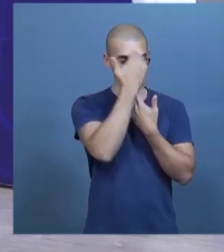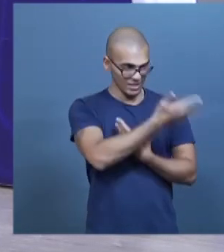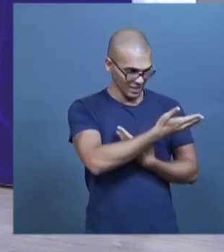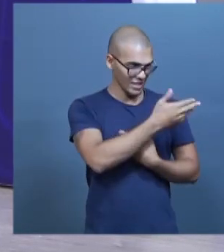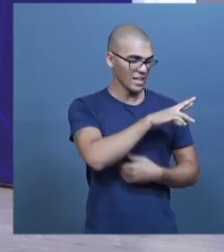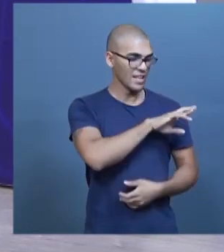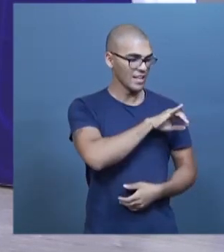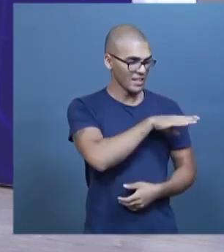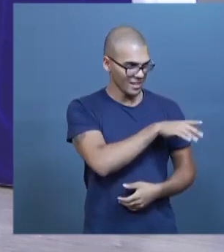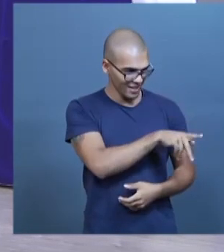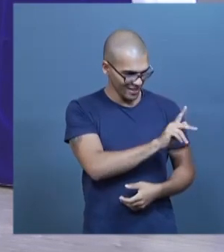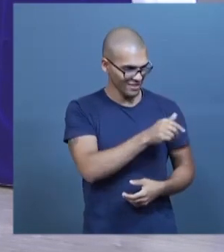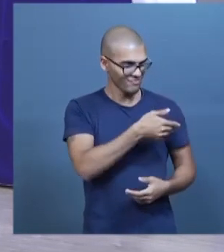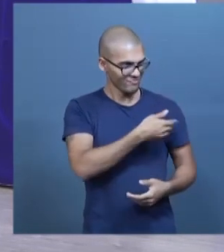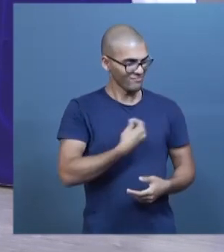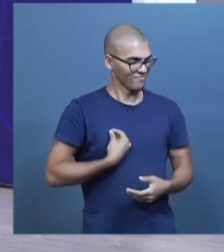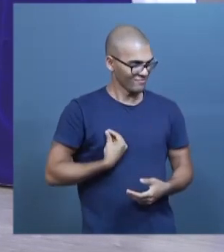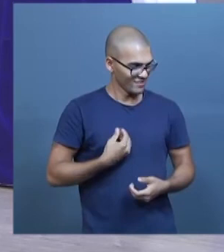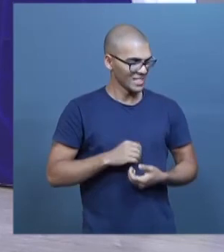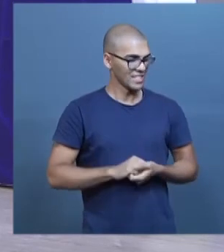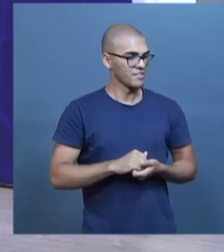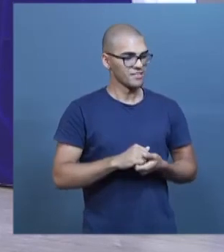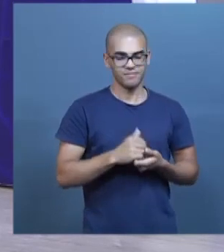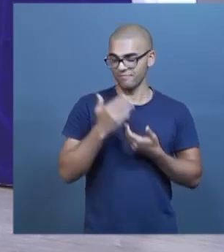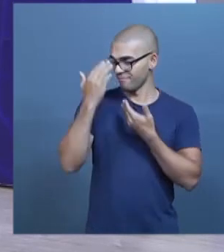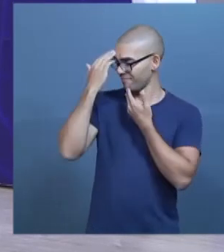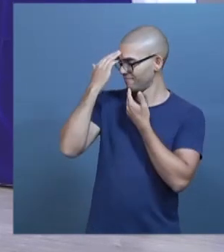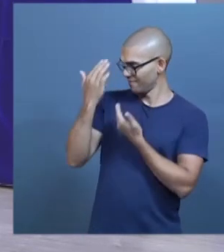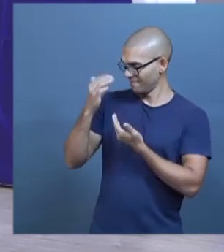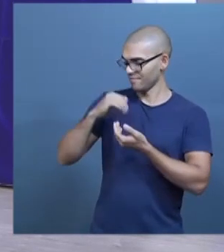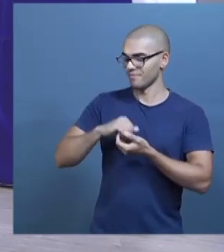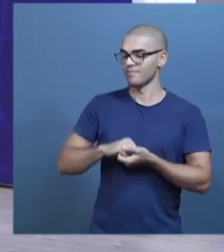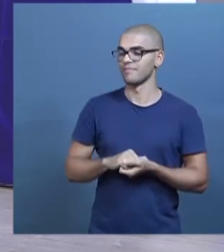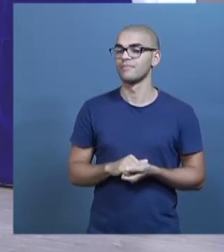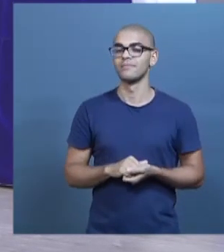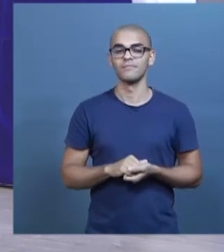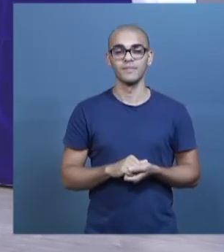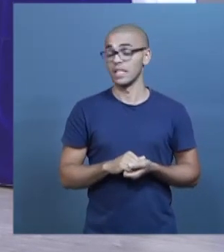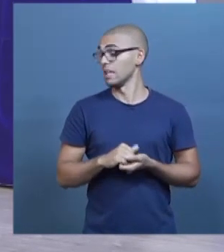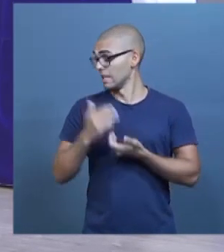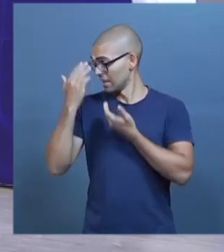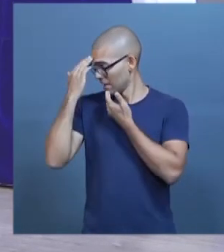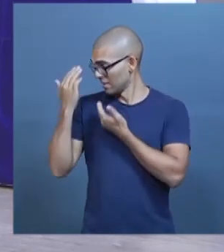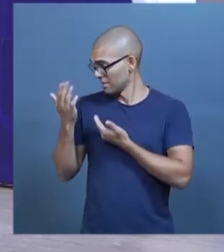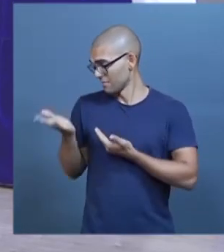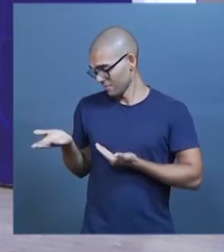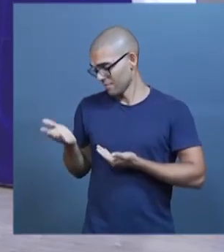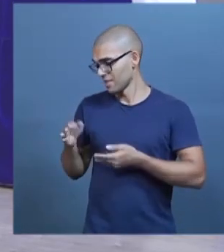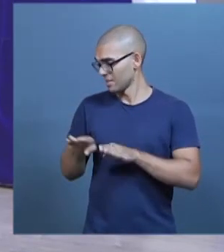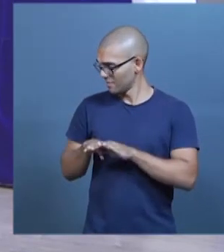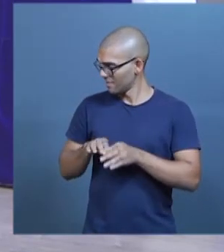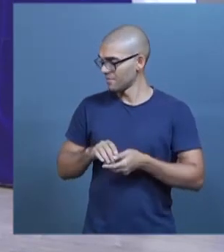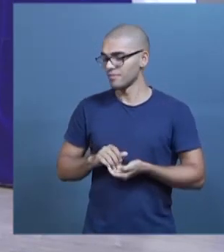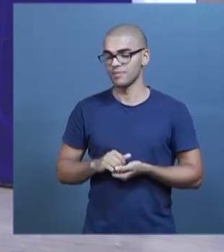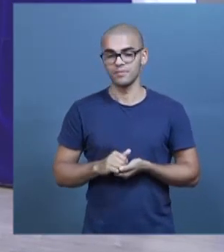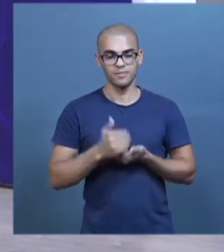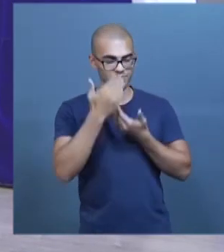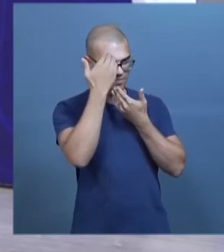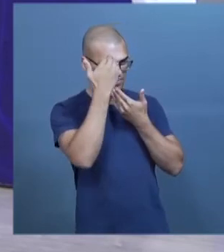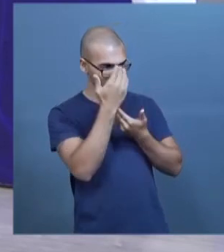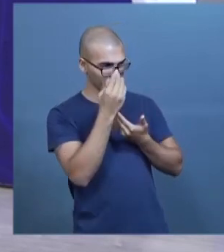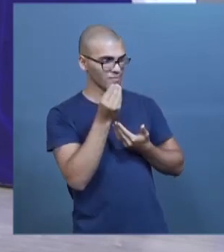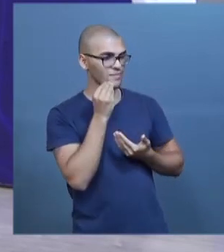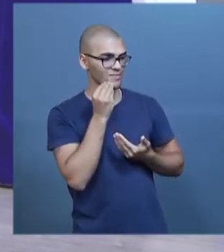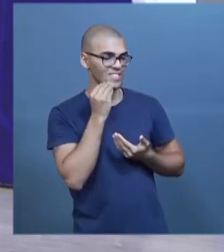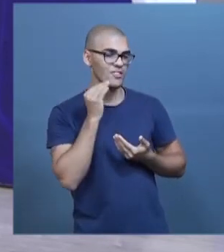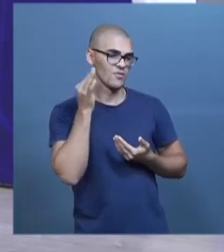a participação aqui no Jornal da UFO. Muito obrigado, viu? Obrigado a você, Júnior. E também o Ricardo Viola, muito obrigado pela participação. Agradeço bastante a oportunidade. Quero